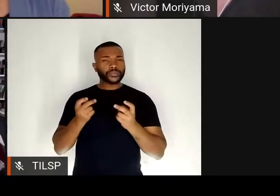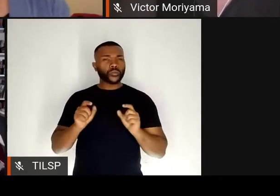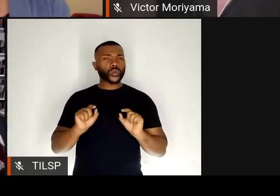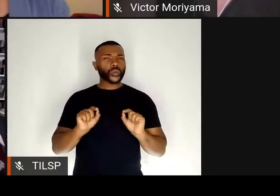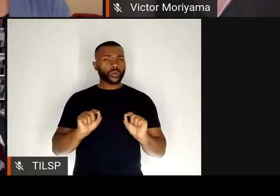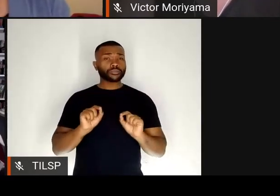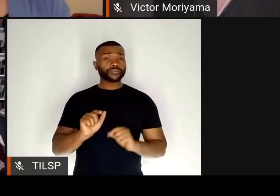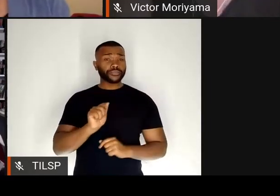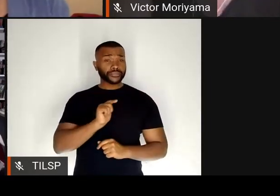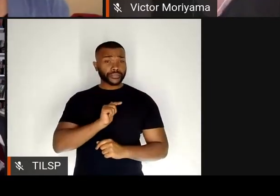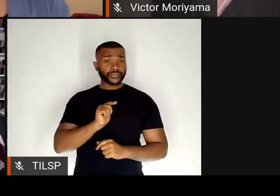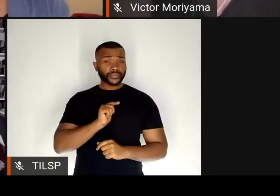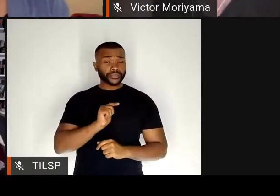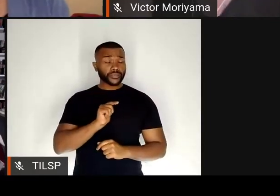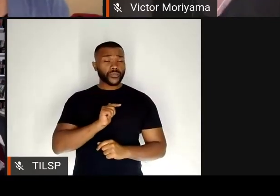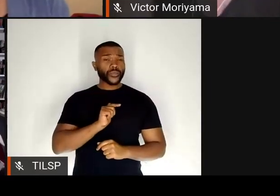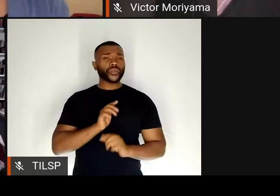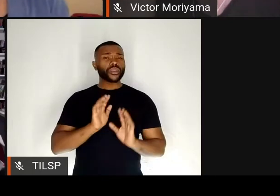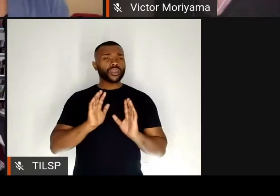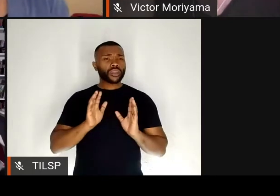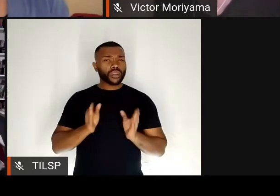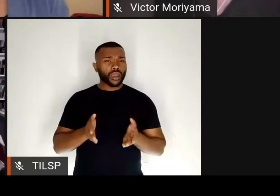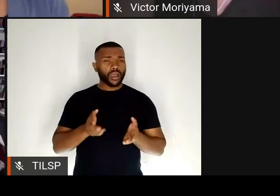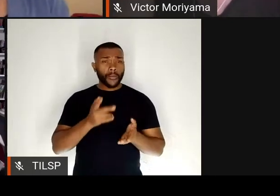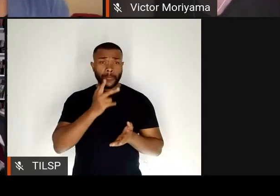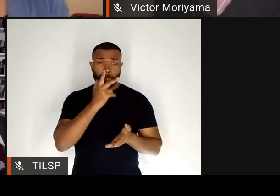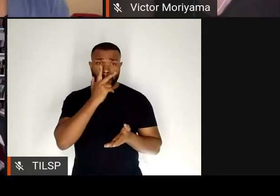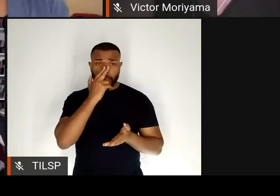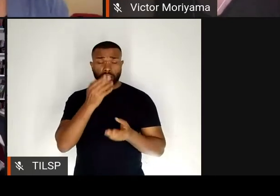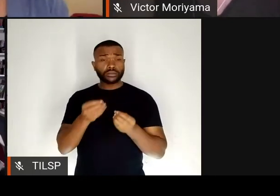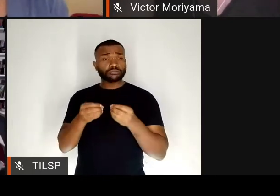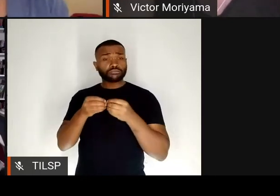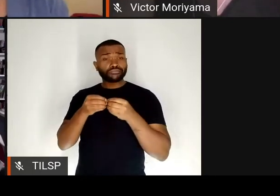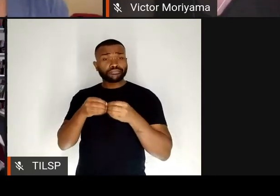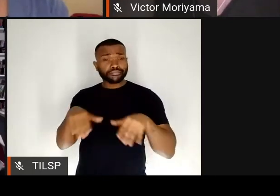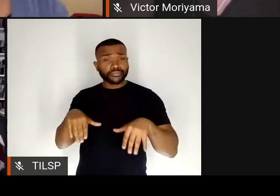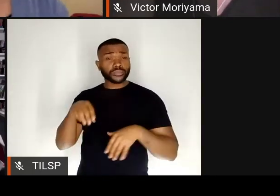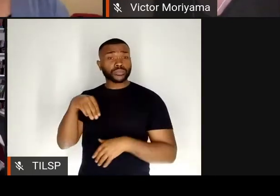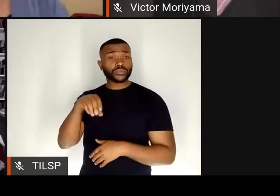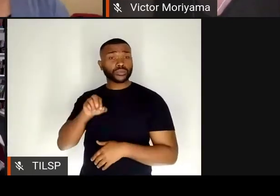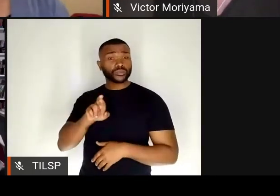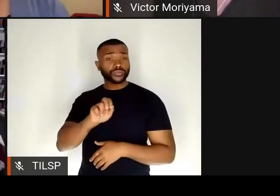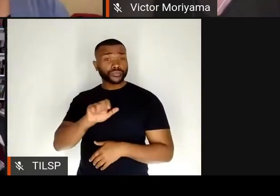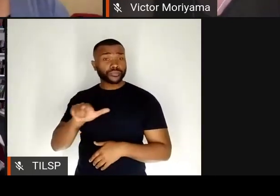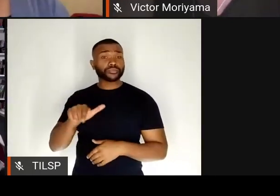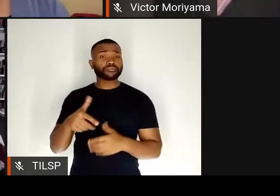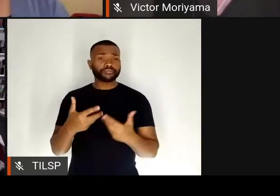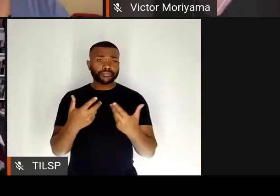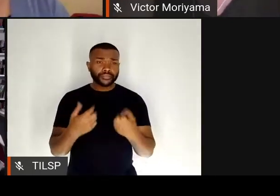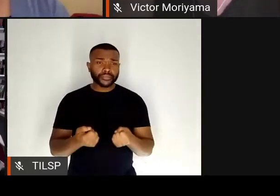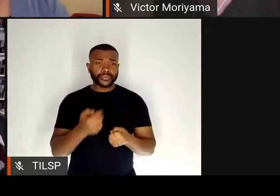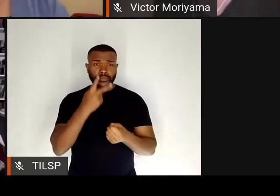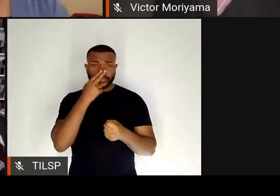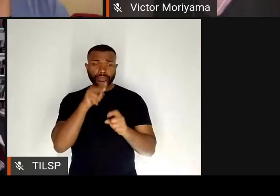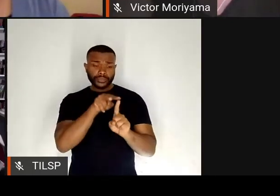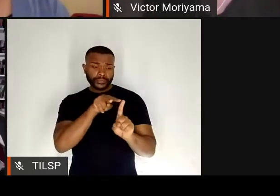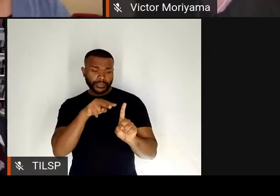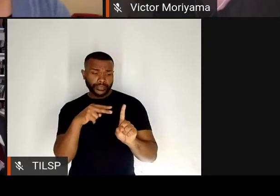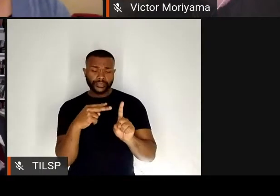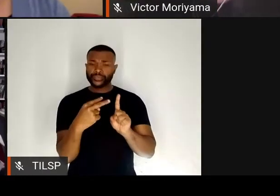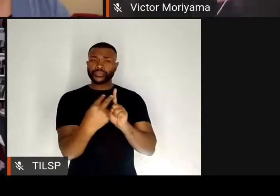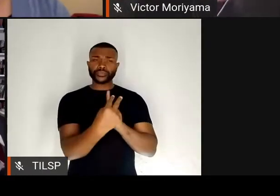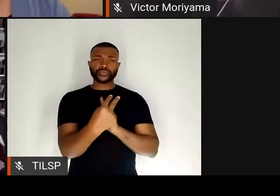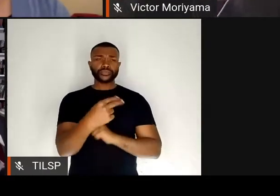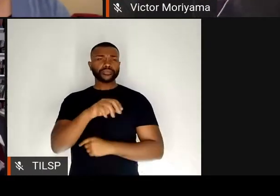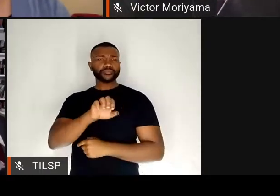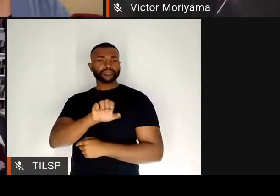existe um comprometimento moral teria sido transformado em uma perspectiva estética